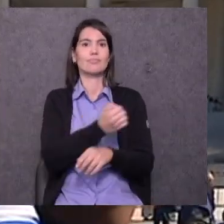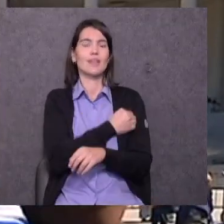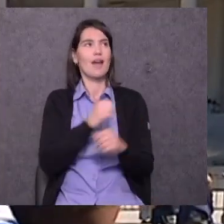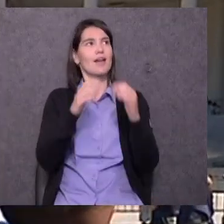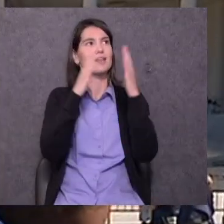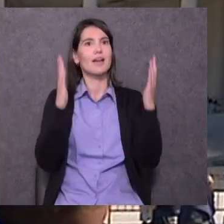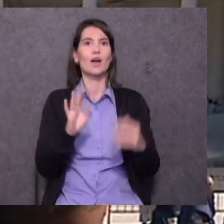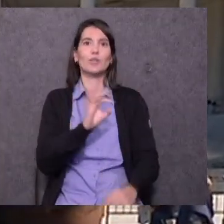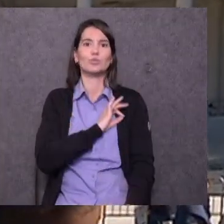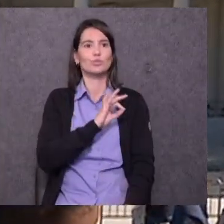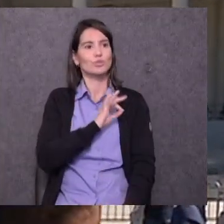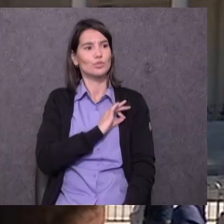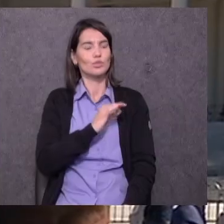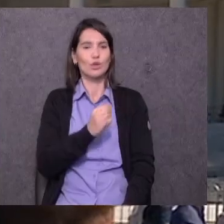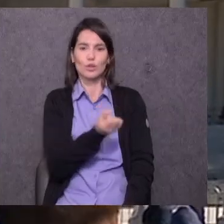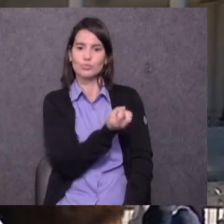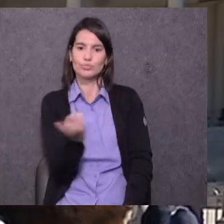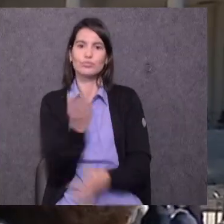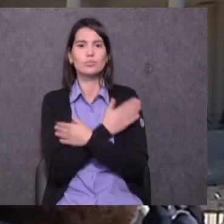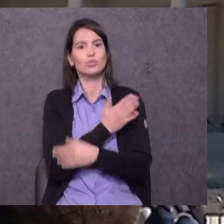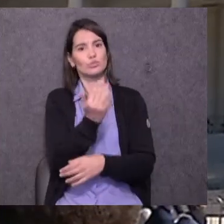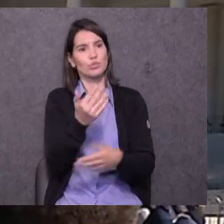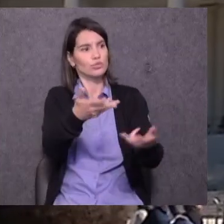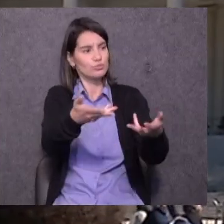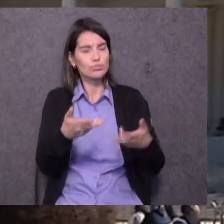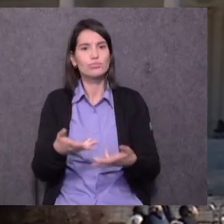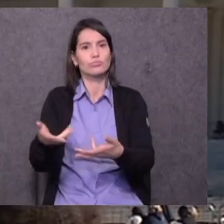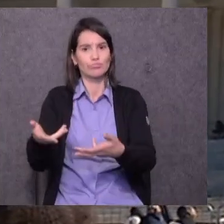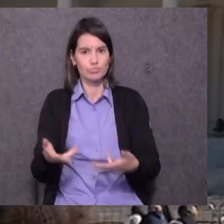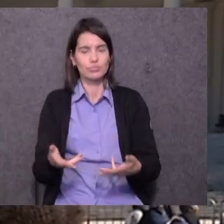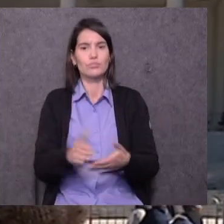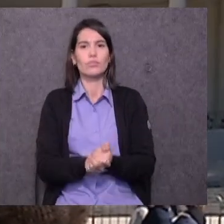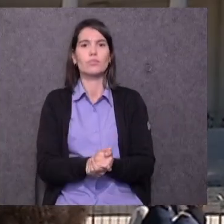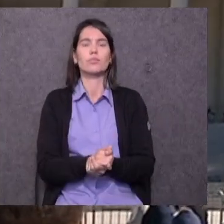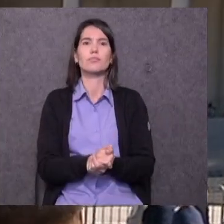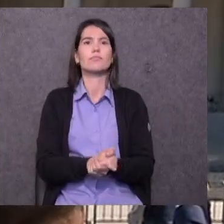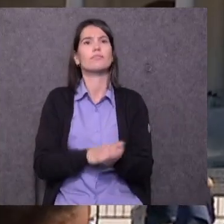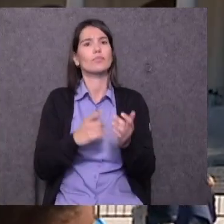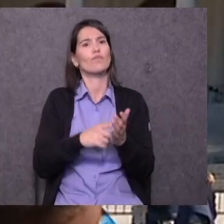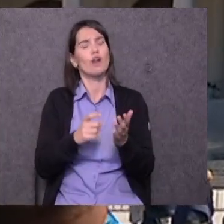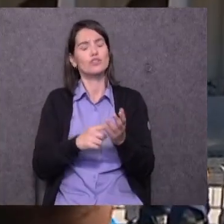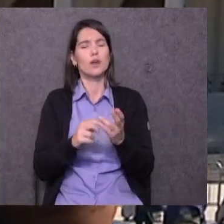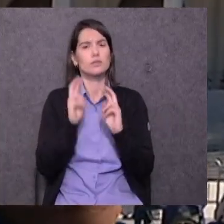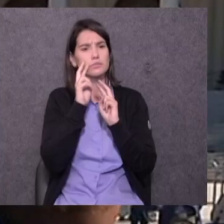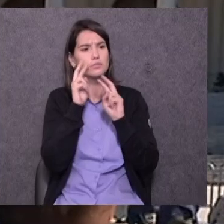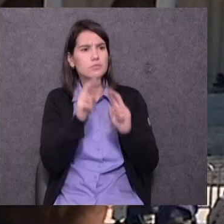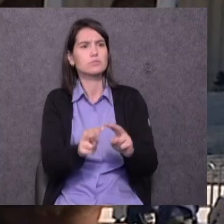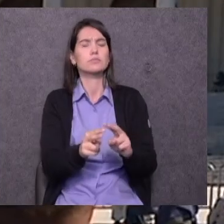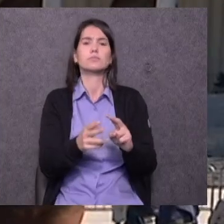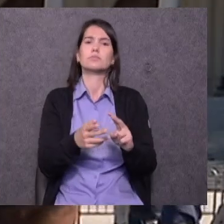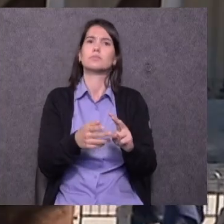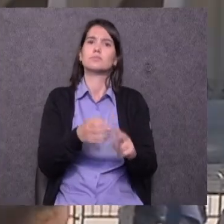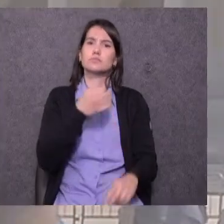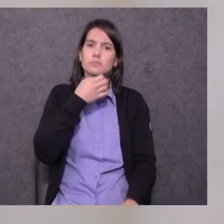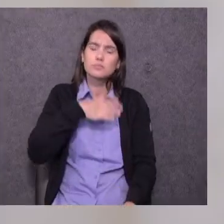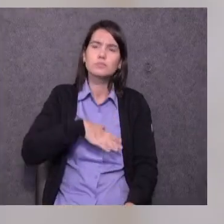seus discípulos. Faz-nos falta olhar, compadecer-se, acolher e